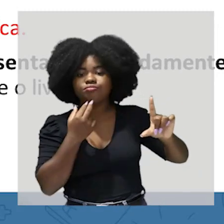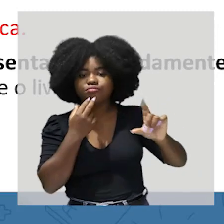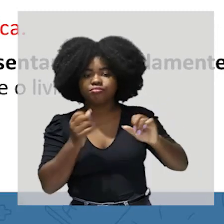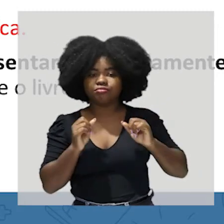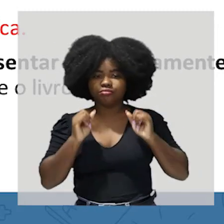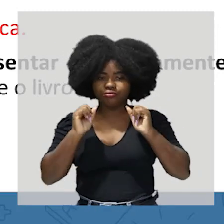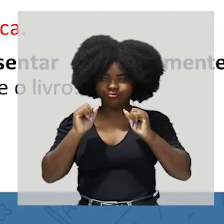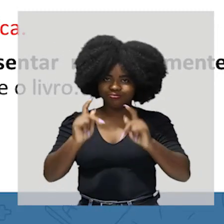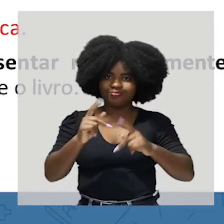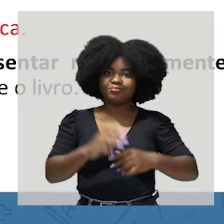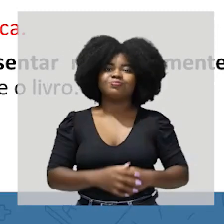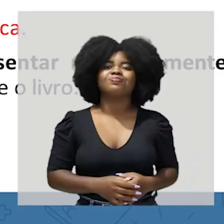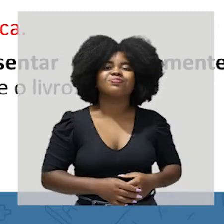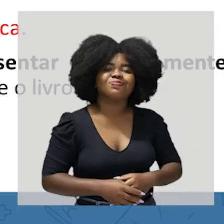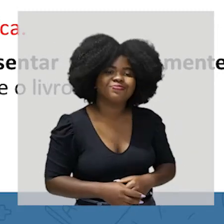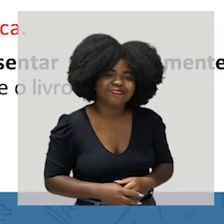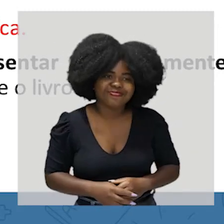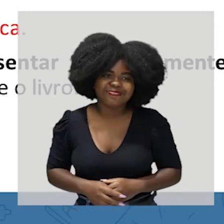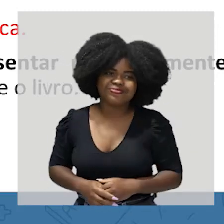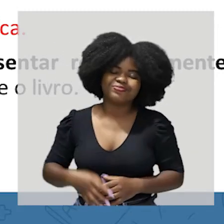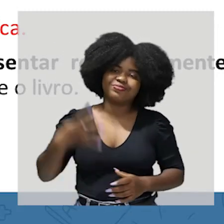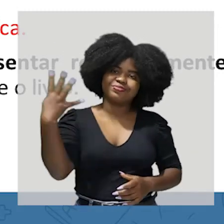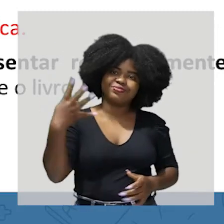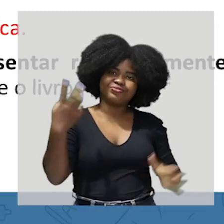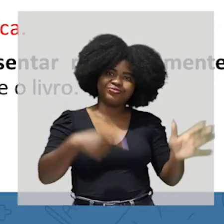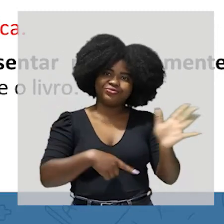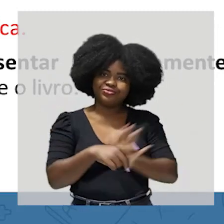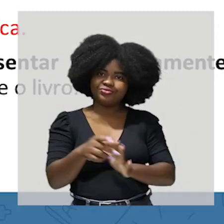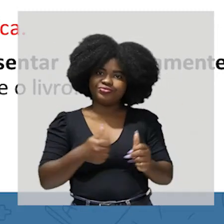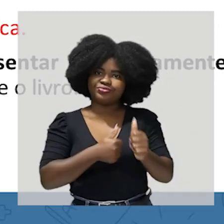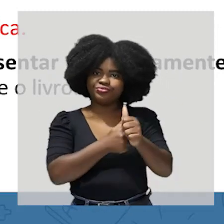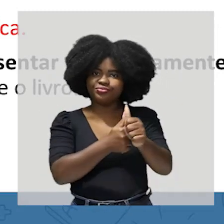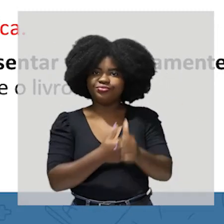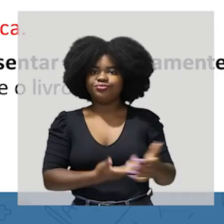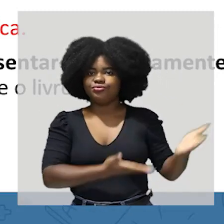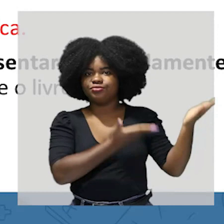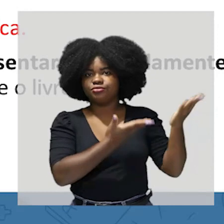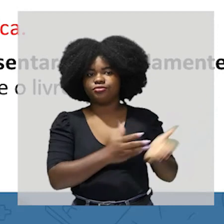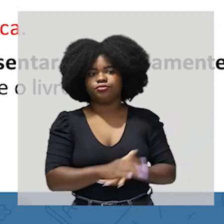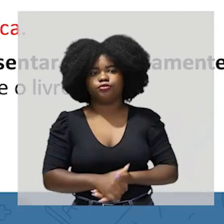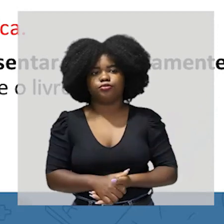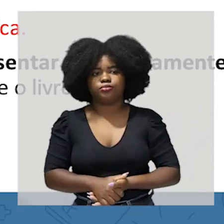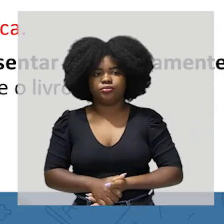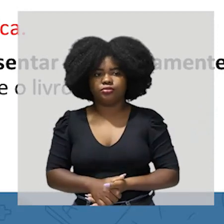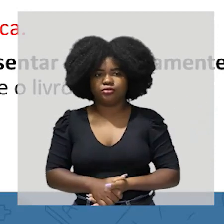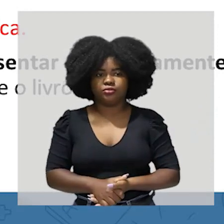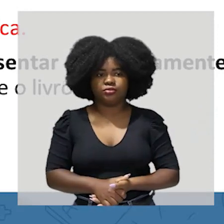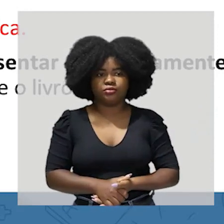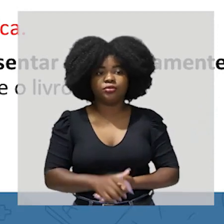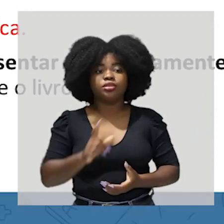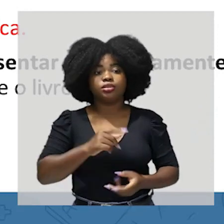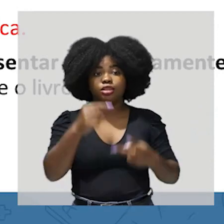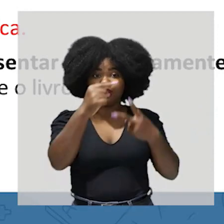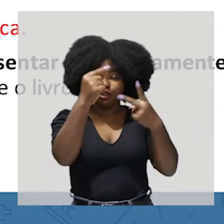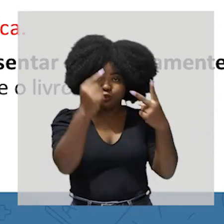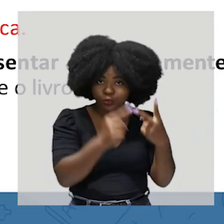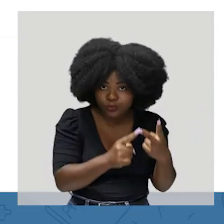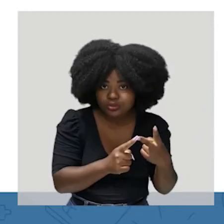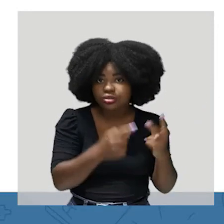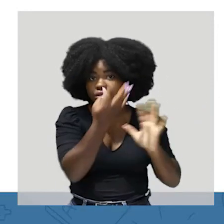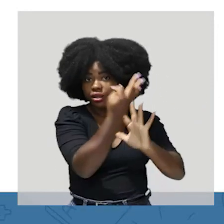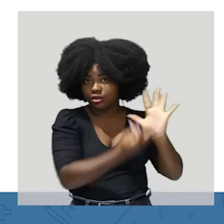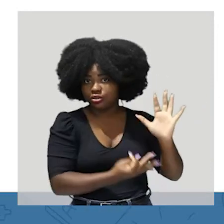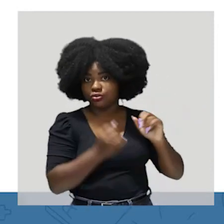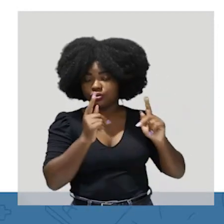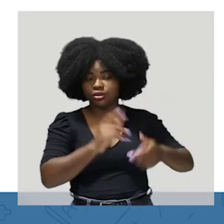na plataforma comigo tá bom mas uma questão aí a gente tem mais de um texto o texto 1